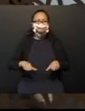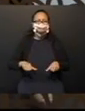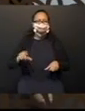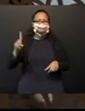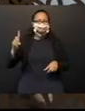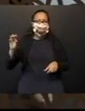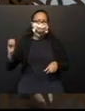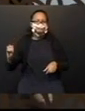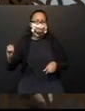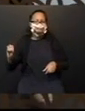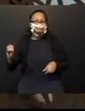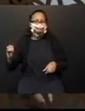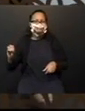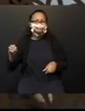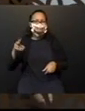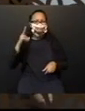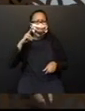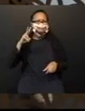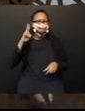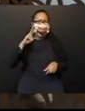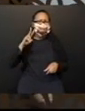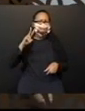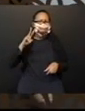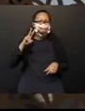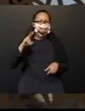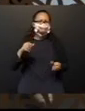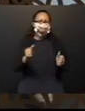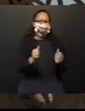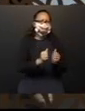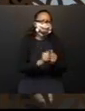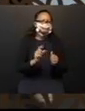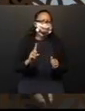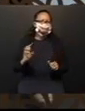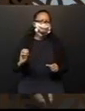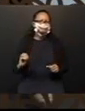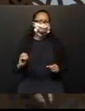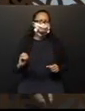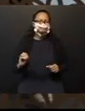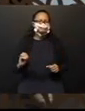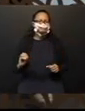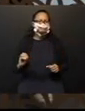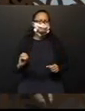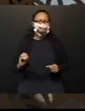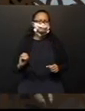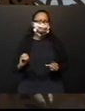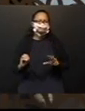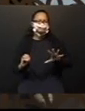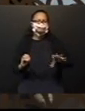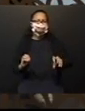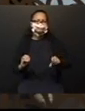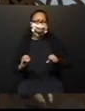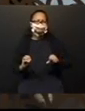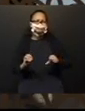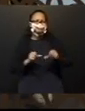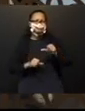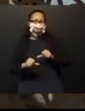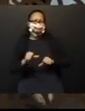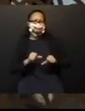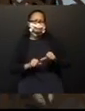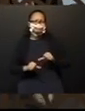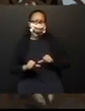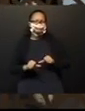10? Quando for juntar 10, eu tenho que pegar e trocar pela próxima